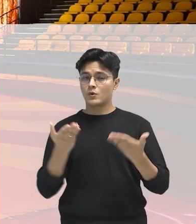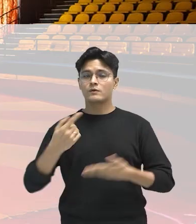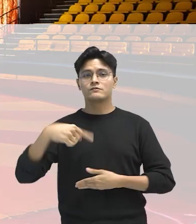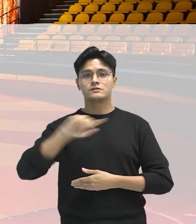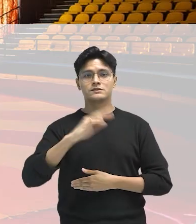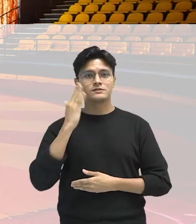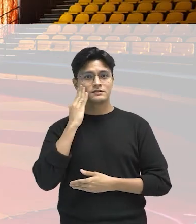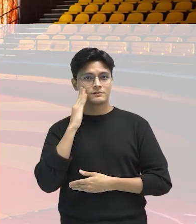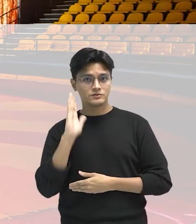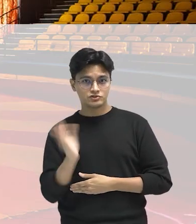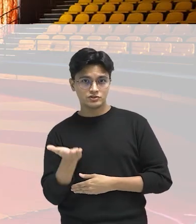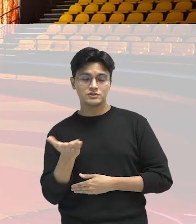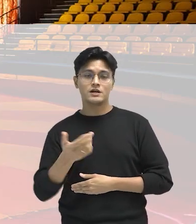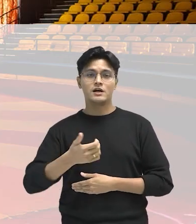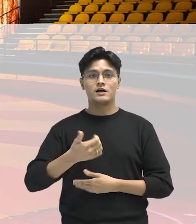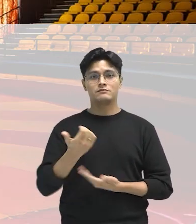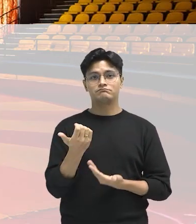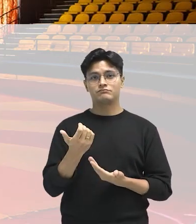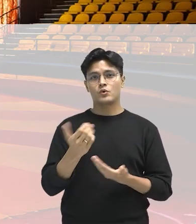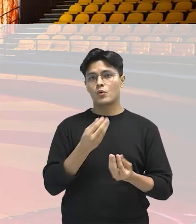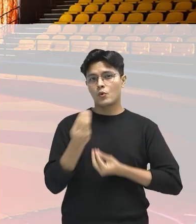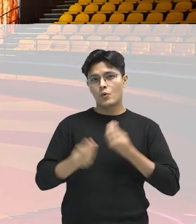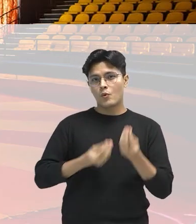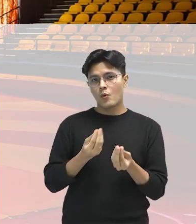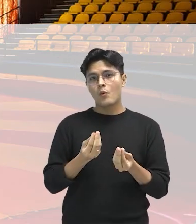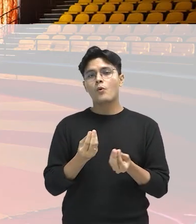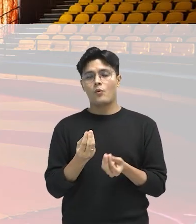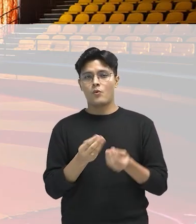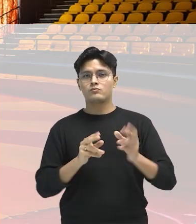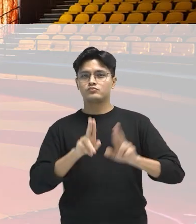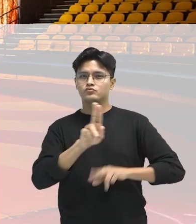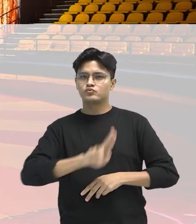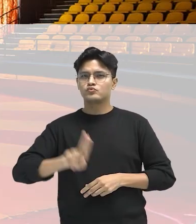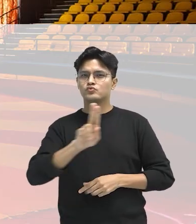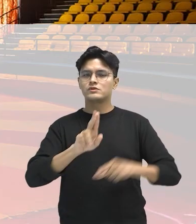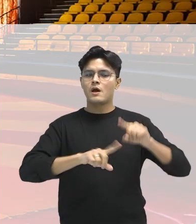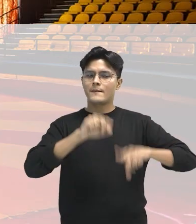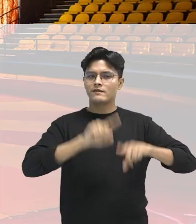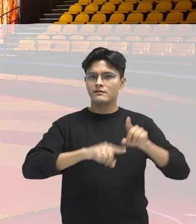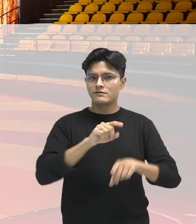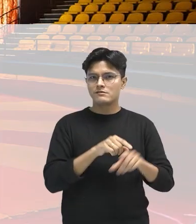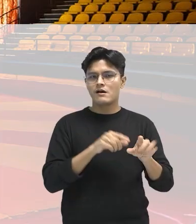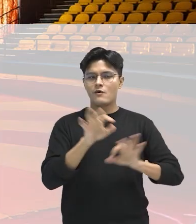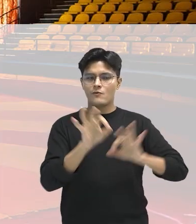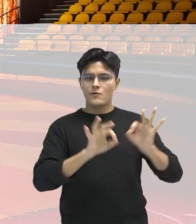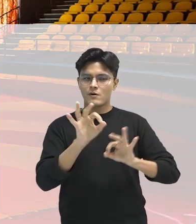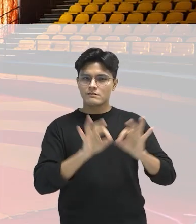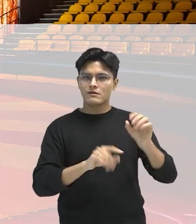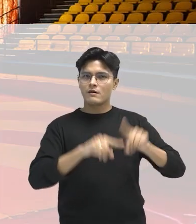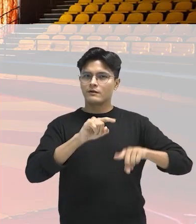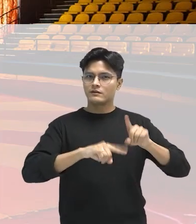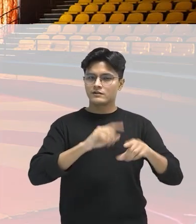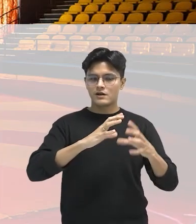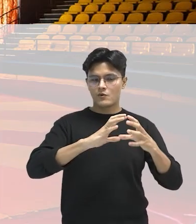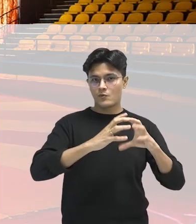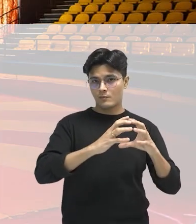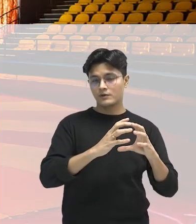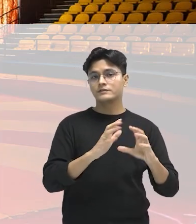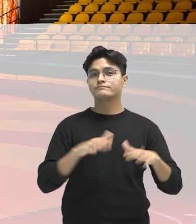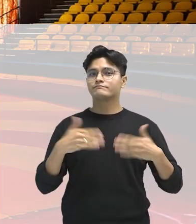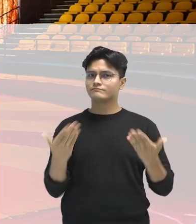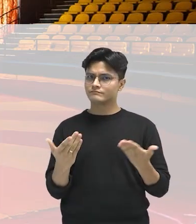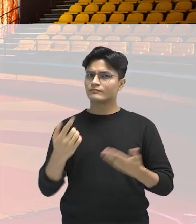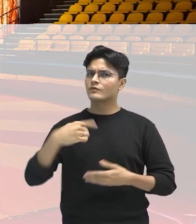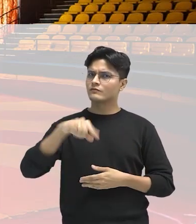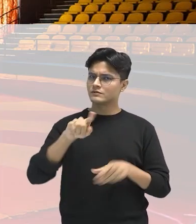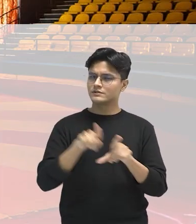sabem os primeiros exercícios e sabem como confeccionar esses materiais com um material alternativo, é a